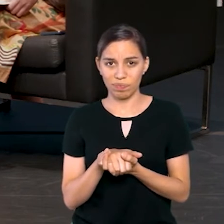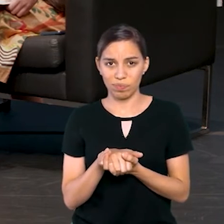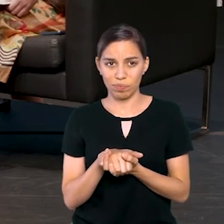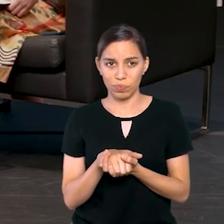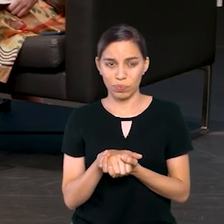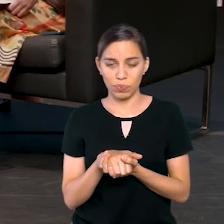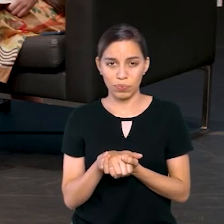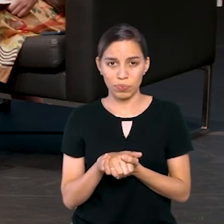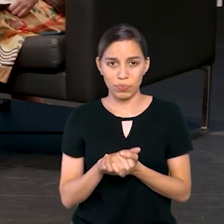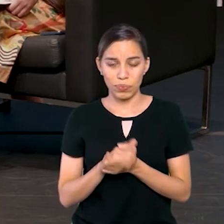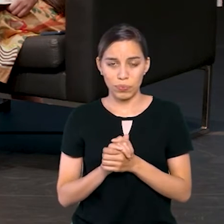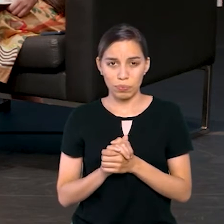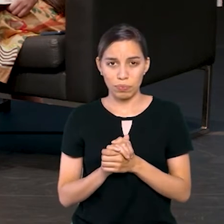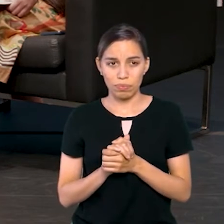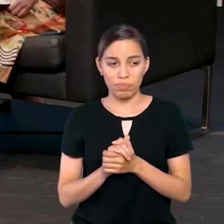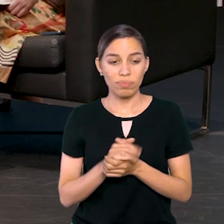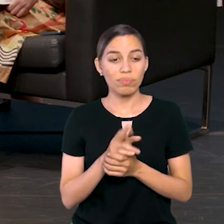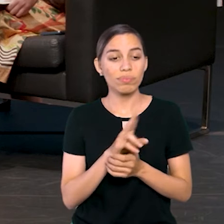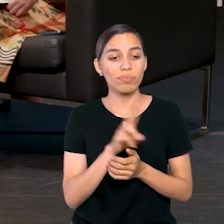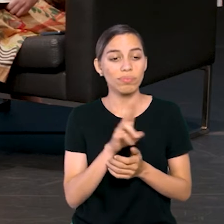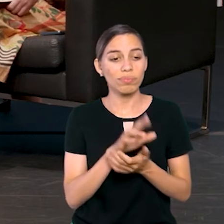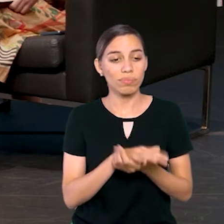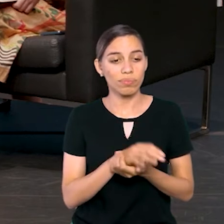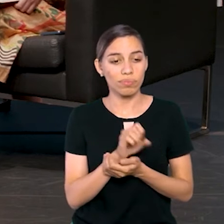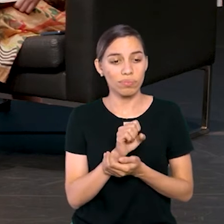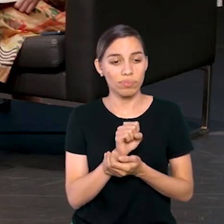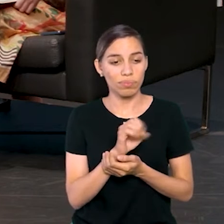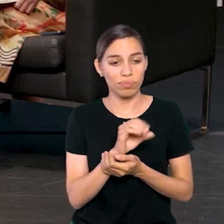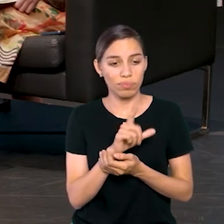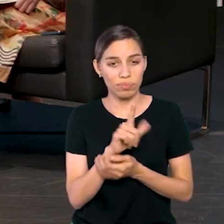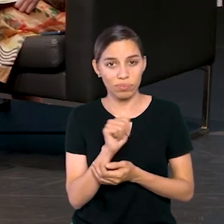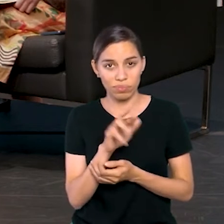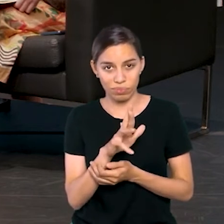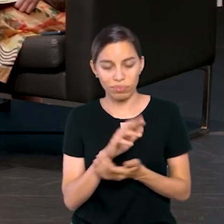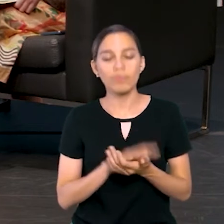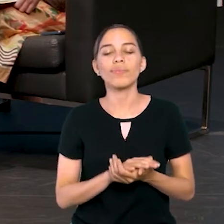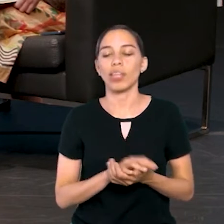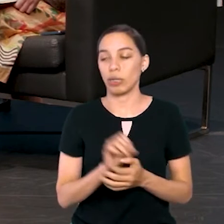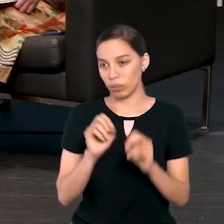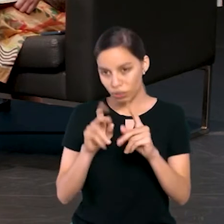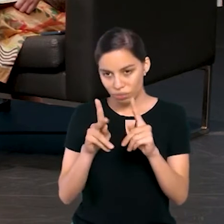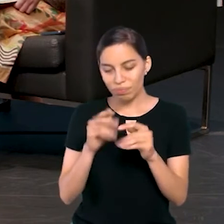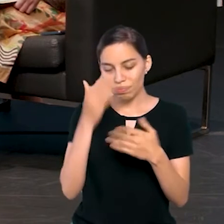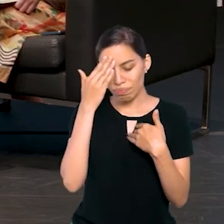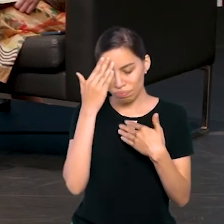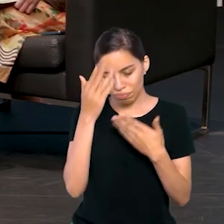Qual é o nome? Solar. Obrigada pela questão.